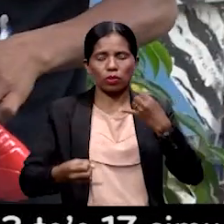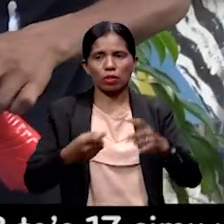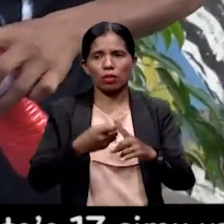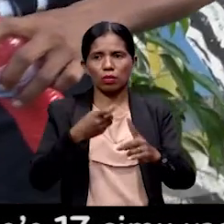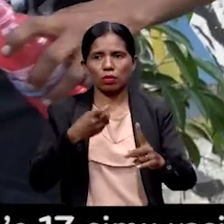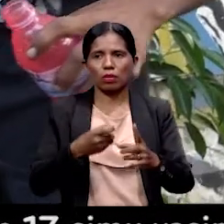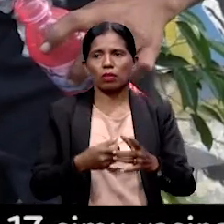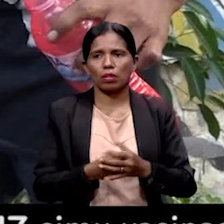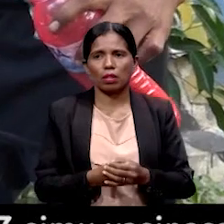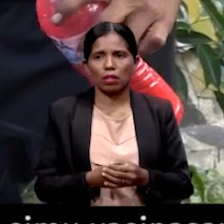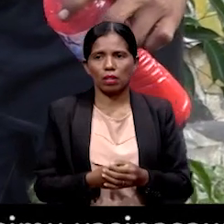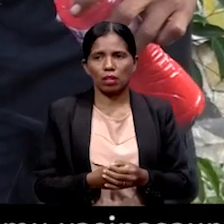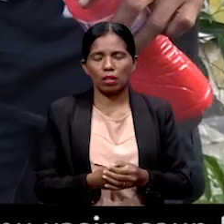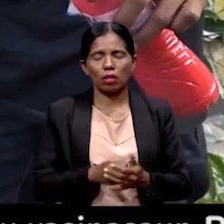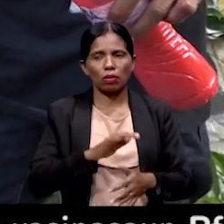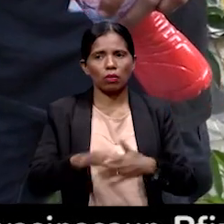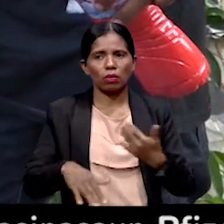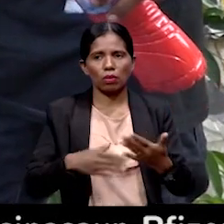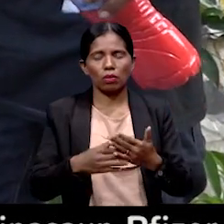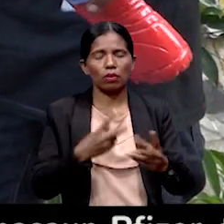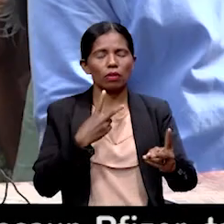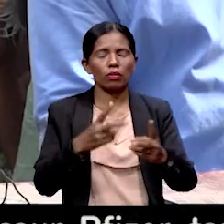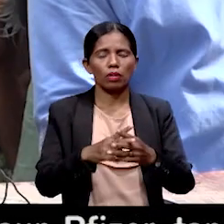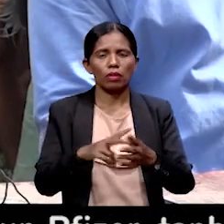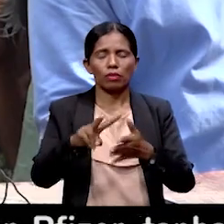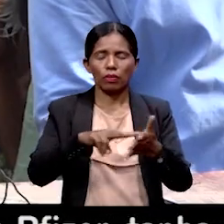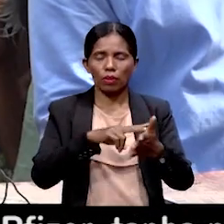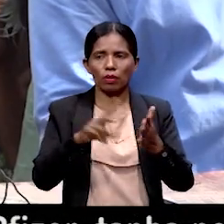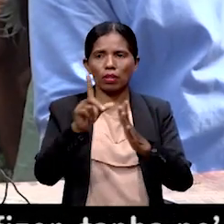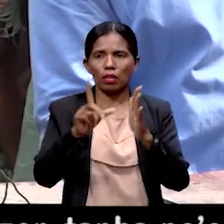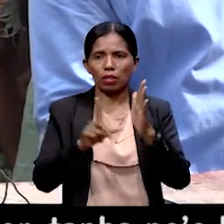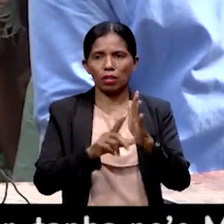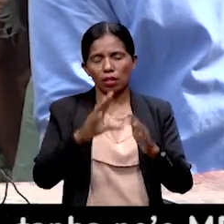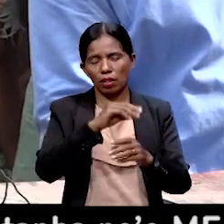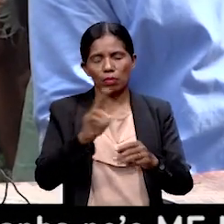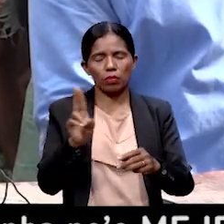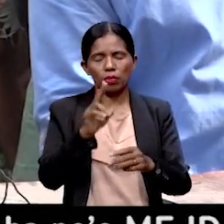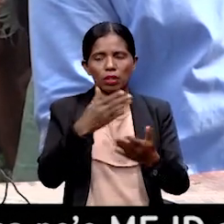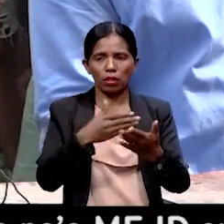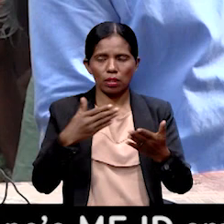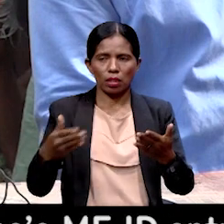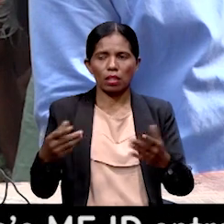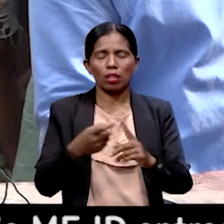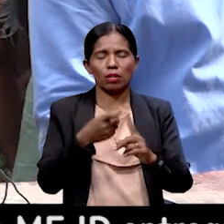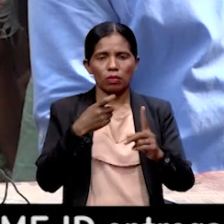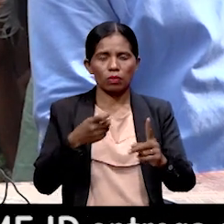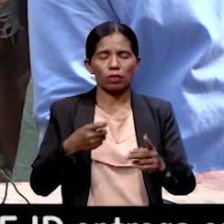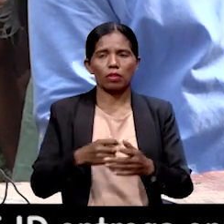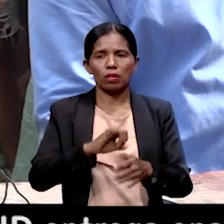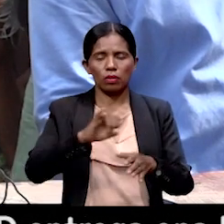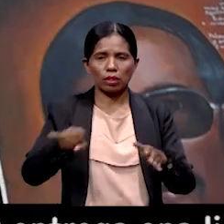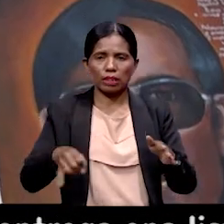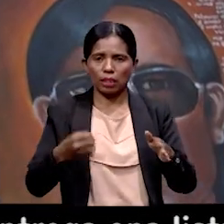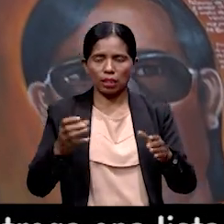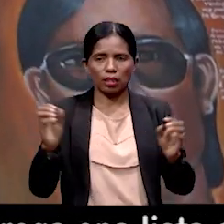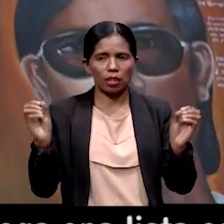nacional ter as propriedades totalmente viola a lei expropriação, também utilidade pública russe em disposição geral no procedimento